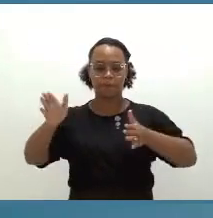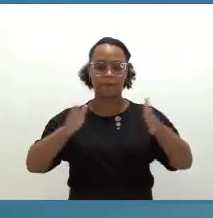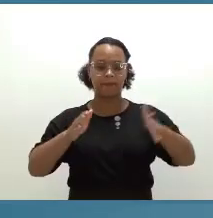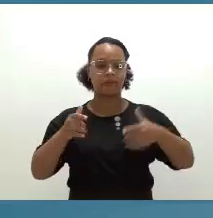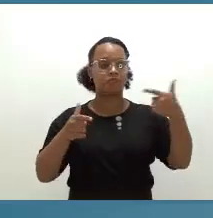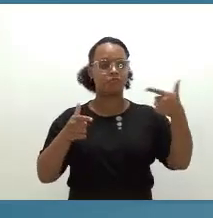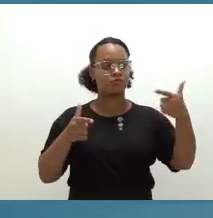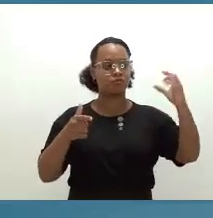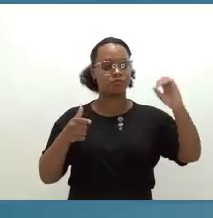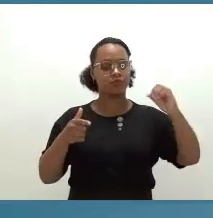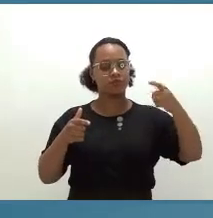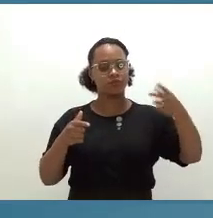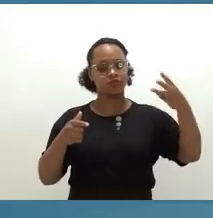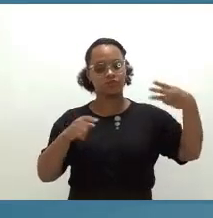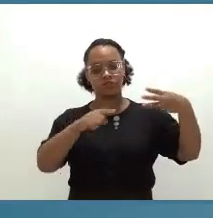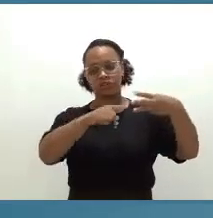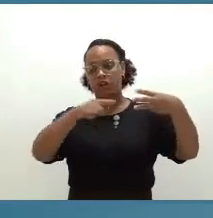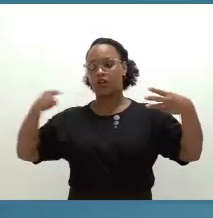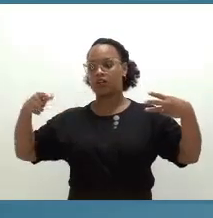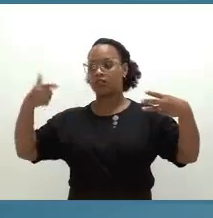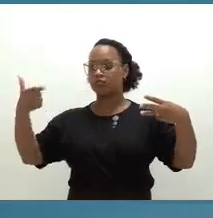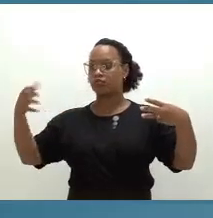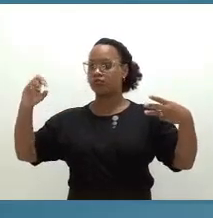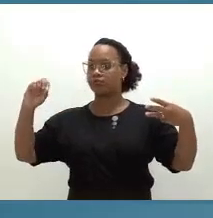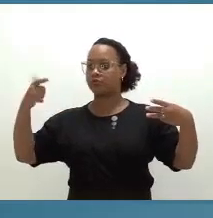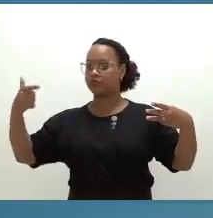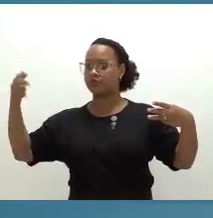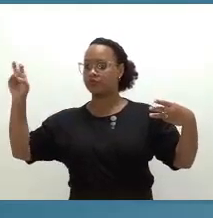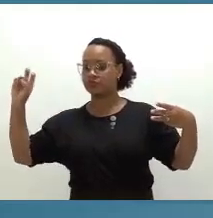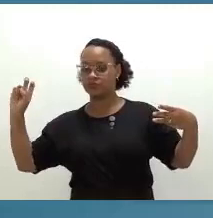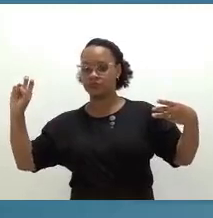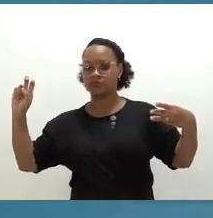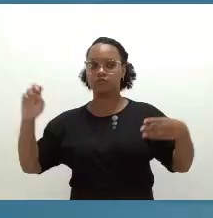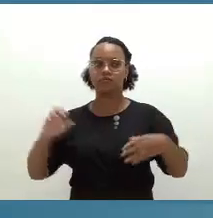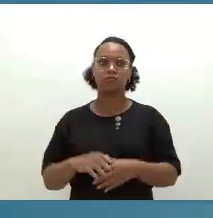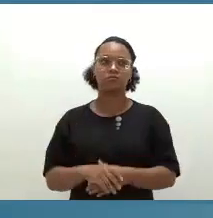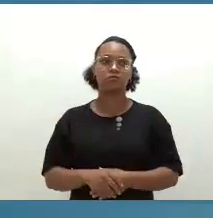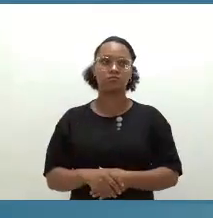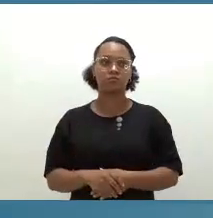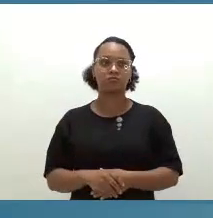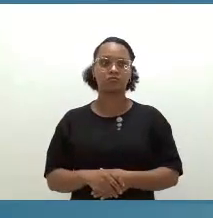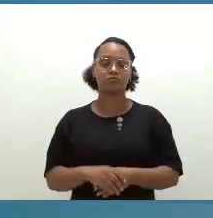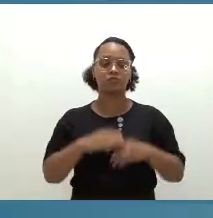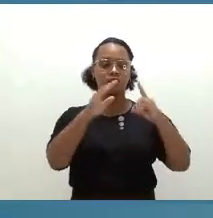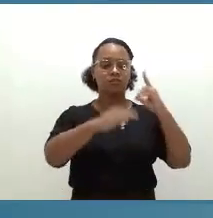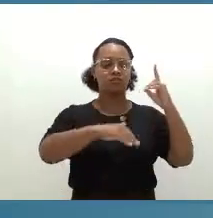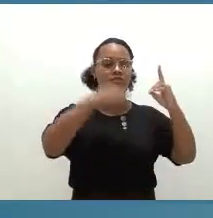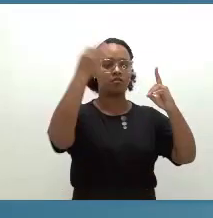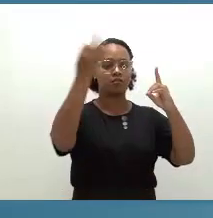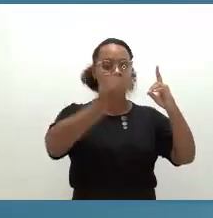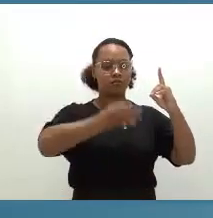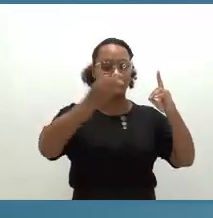2023-2025. Desembargador Rômulo José Ferreira Nunes. Presidente, não posso mais.